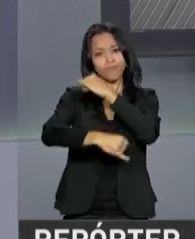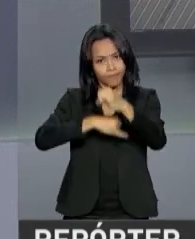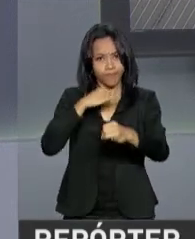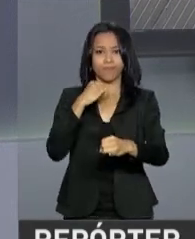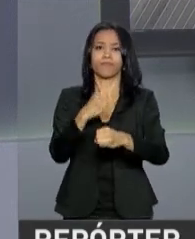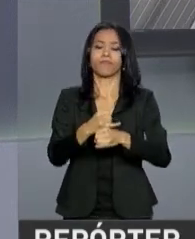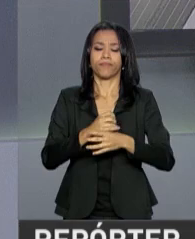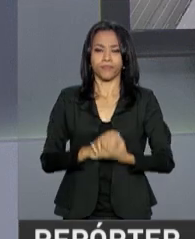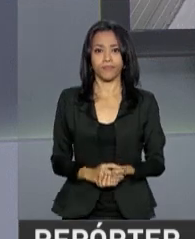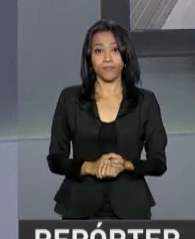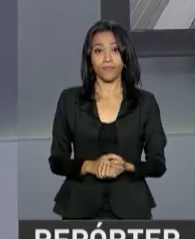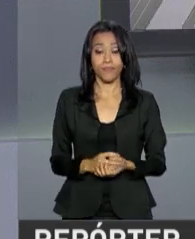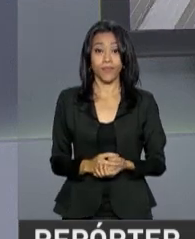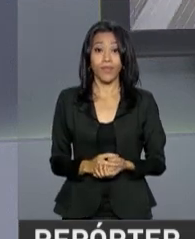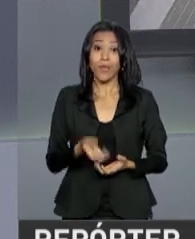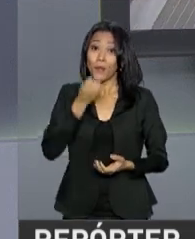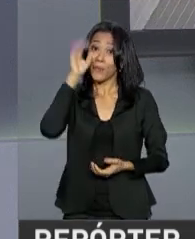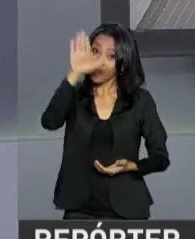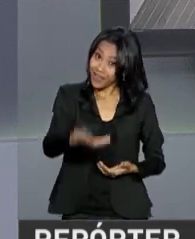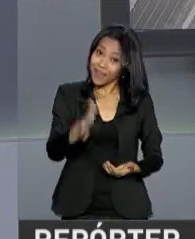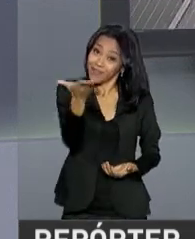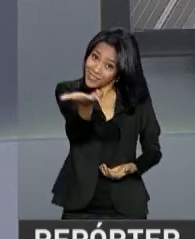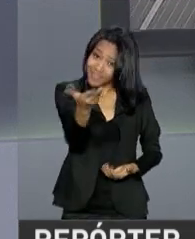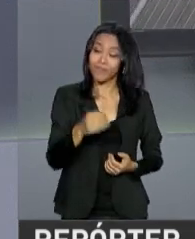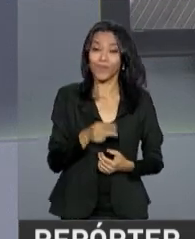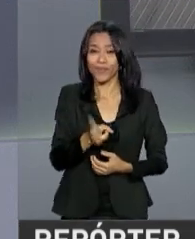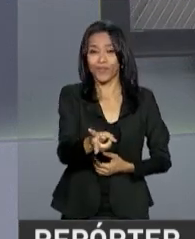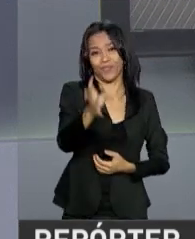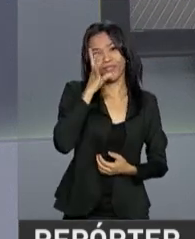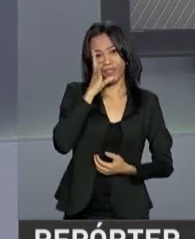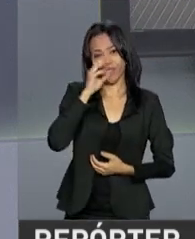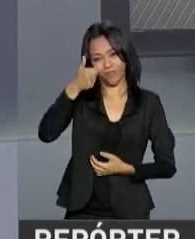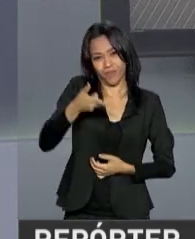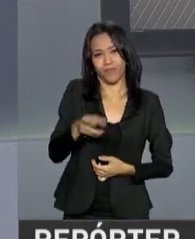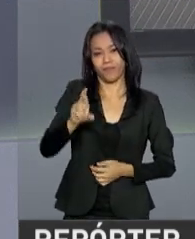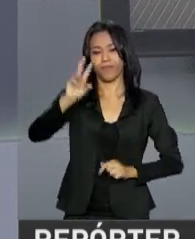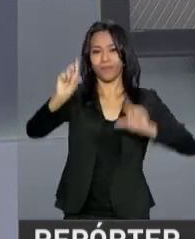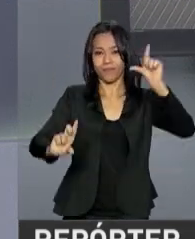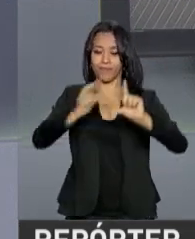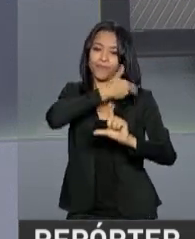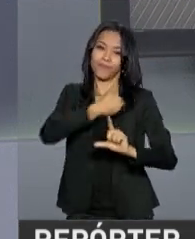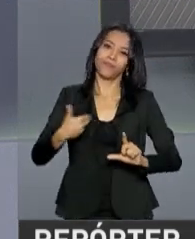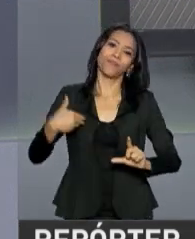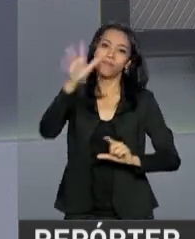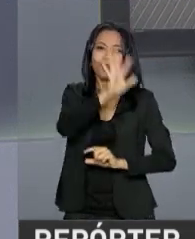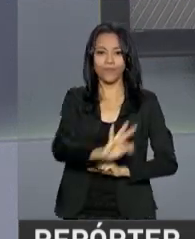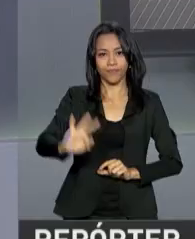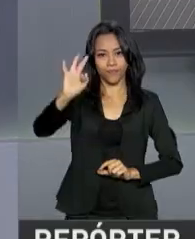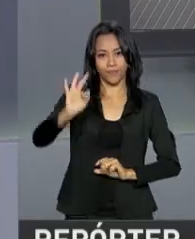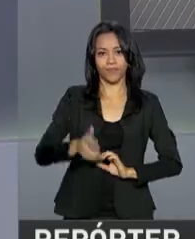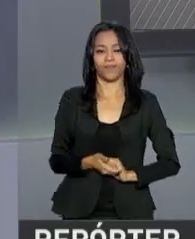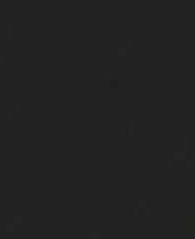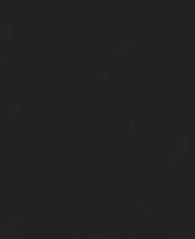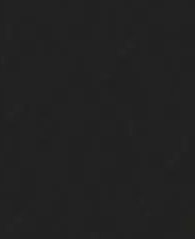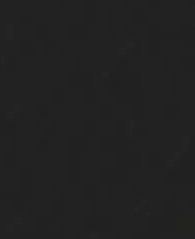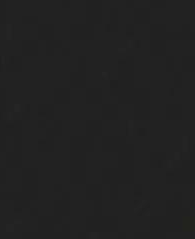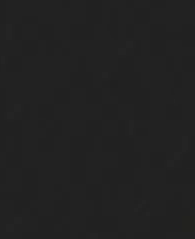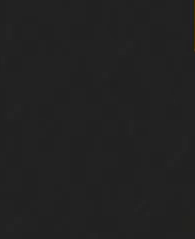nbr na internet uma boa tarde pra você e continue com a gente aqui na nbr a tv do governo federal